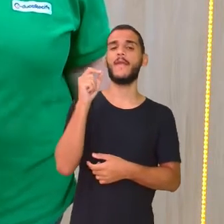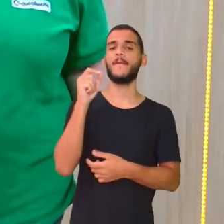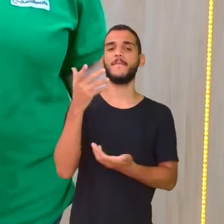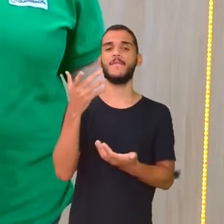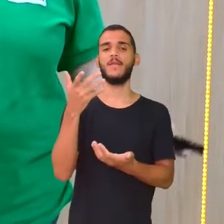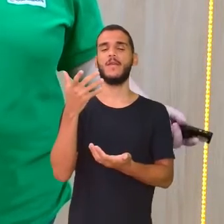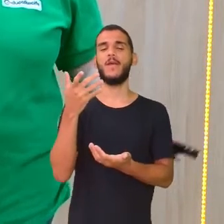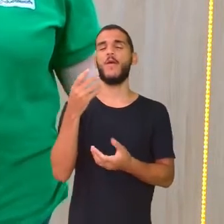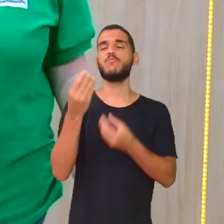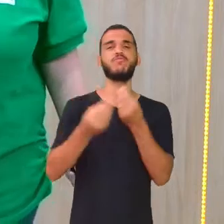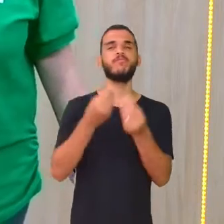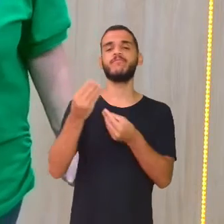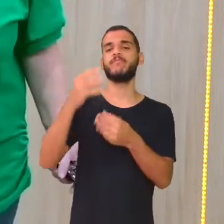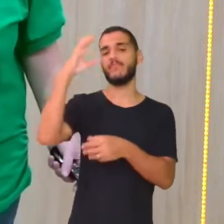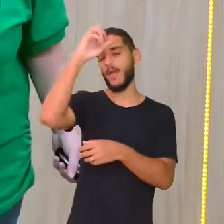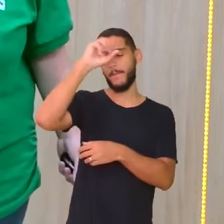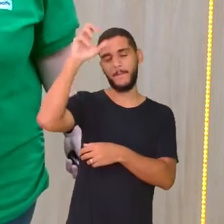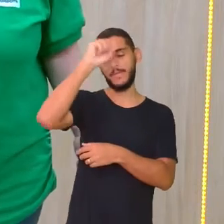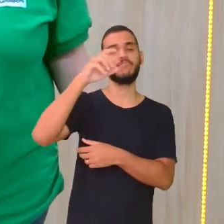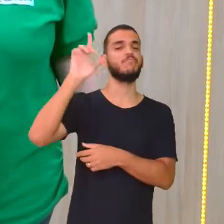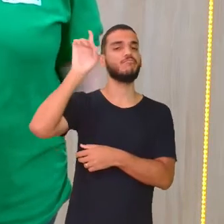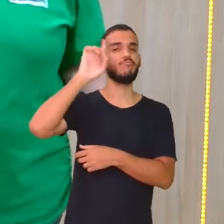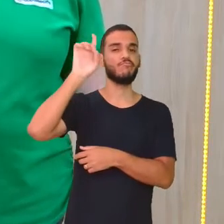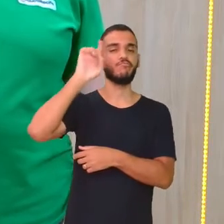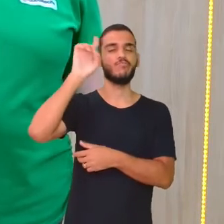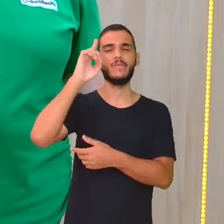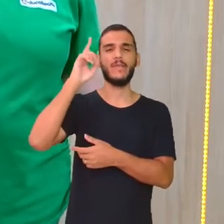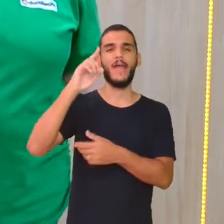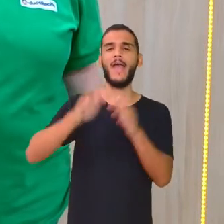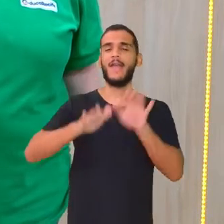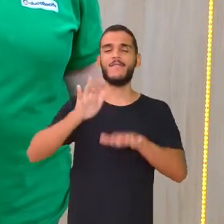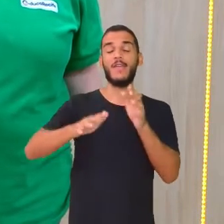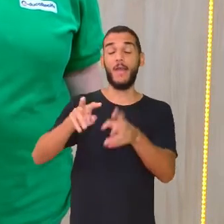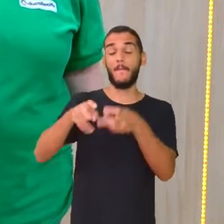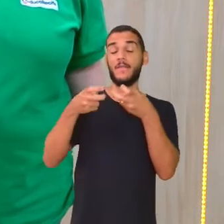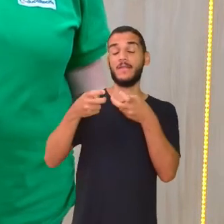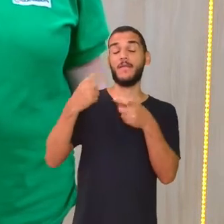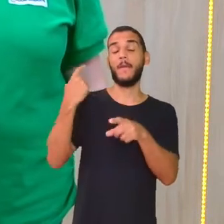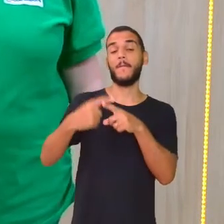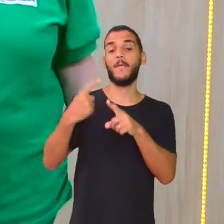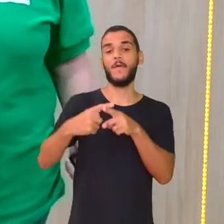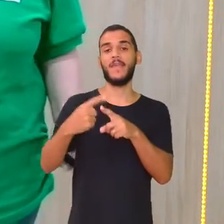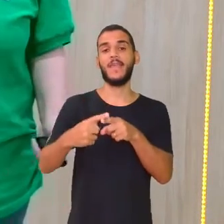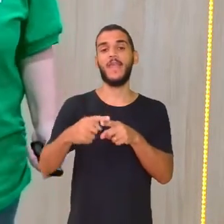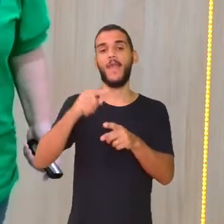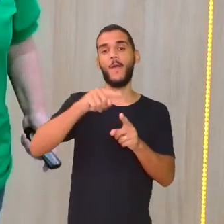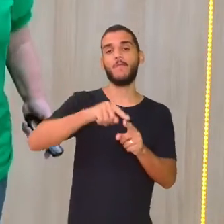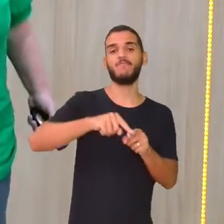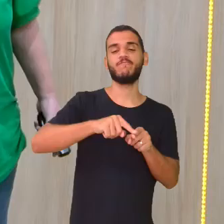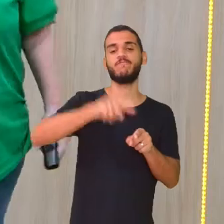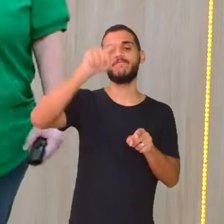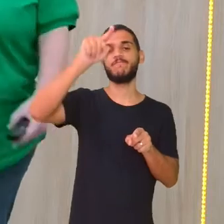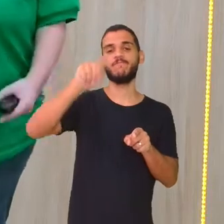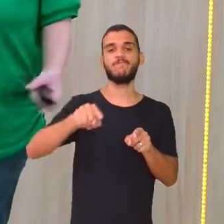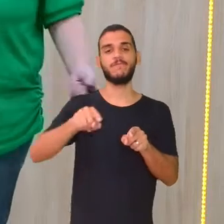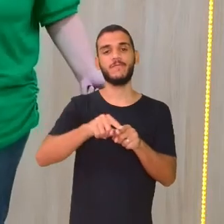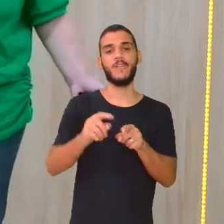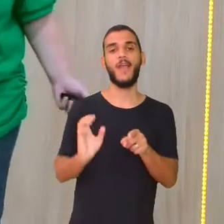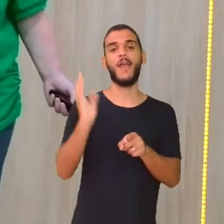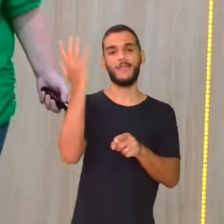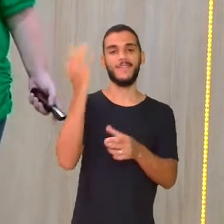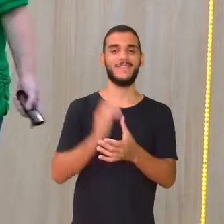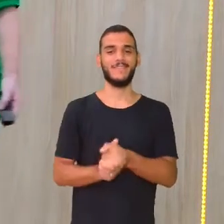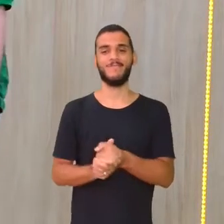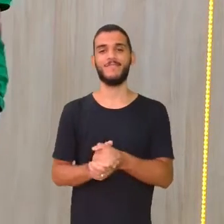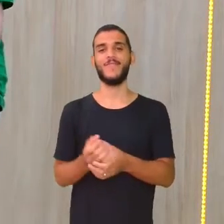aplicações práticas do nosso dia a dia que a gente nem percebe que é por causa do triângulo que isso acontece. Bem-vindo ao